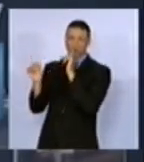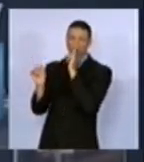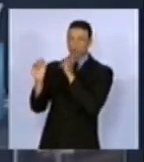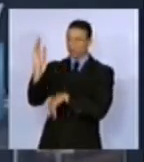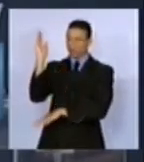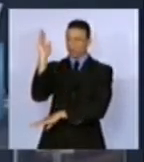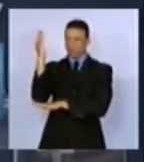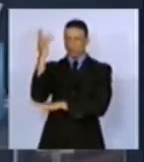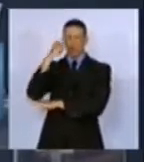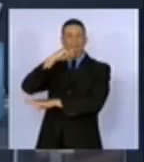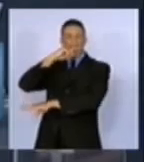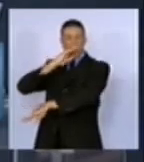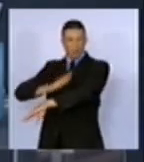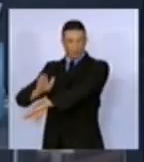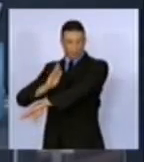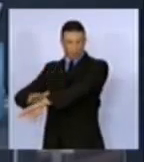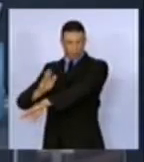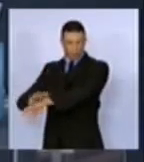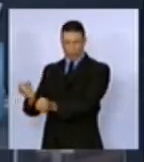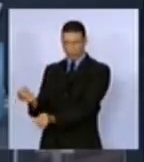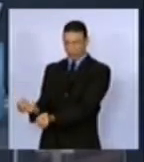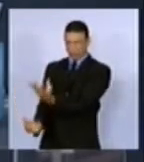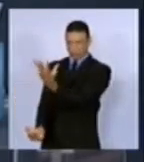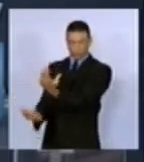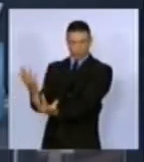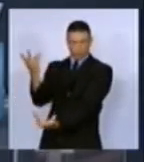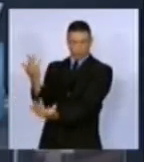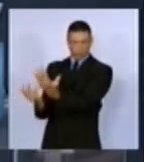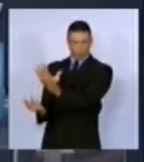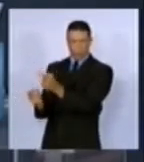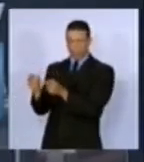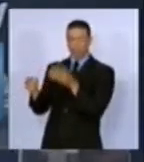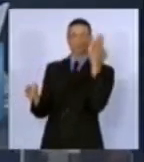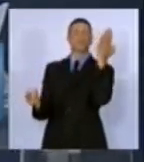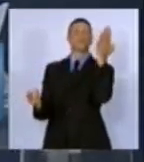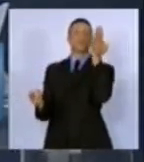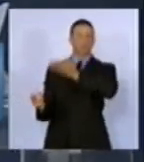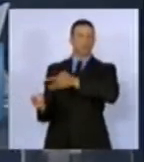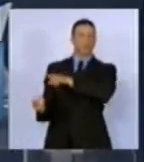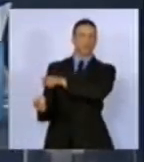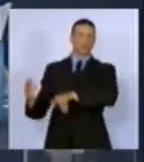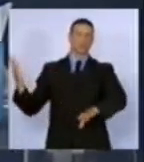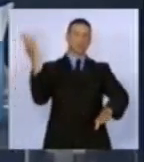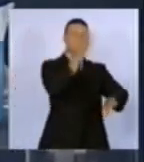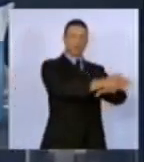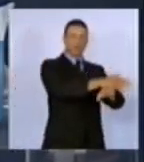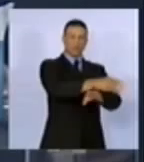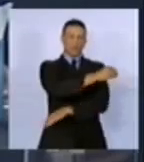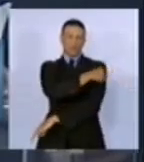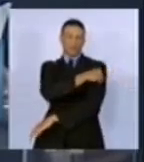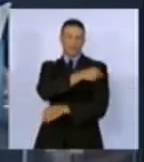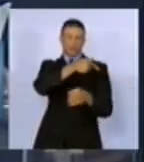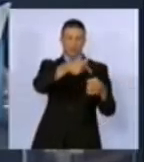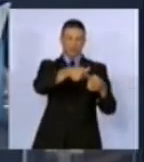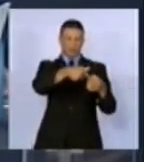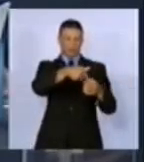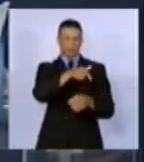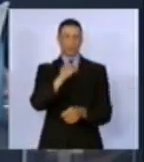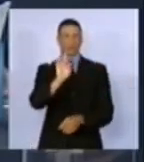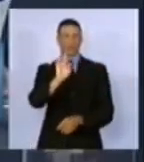açúcar mesmo com a queima da cana provou-se ser uma excelente alternativa aos combustíveis